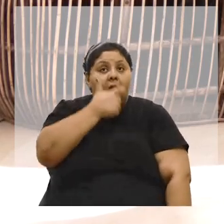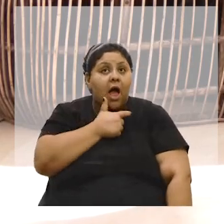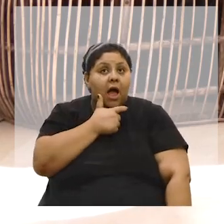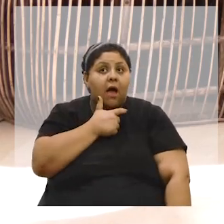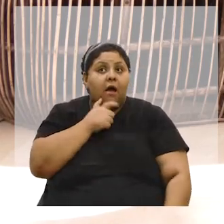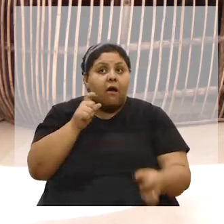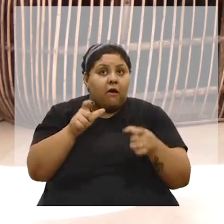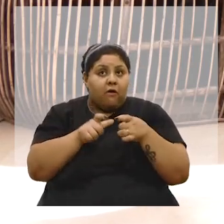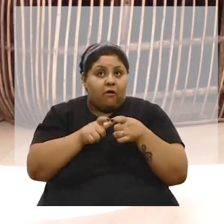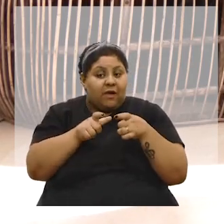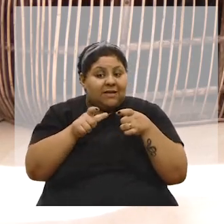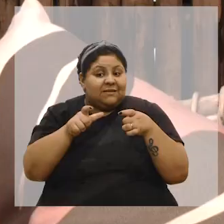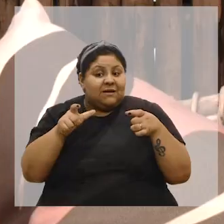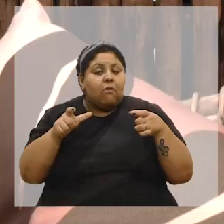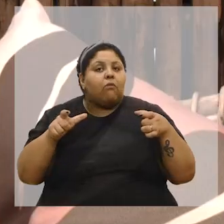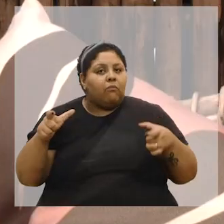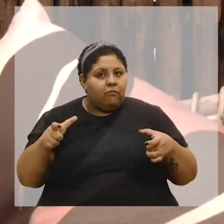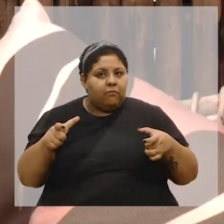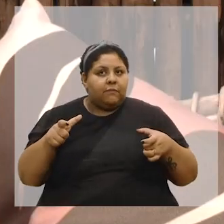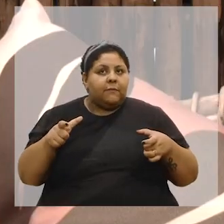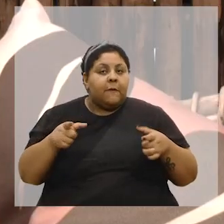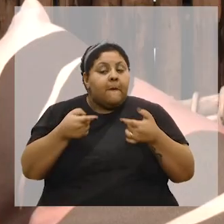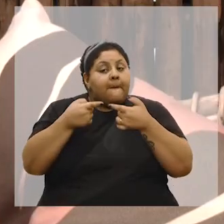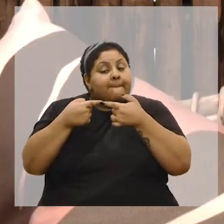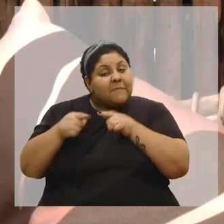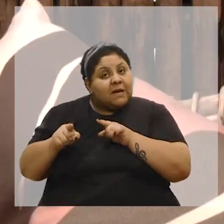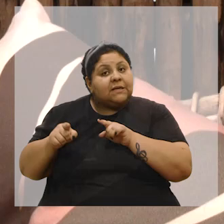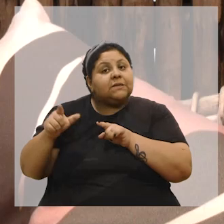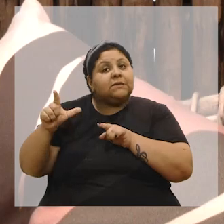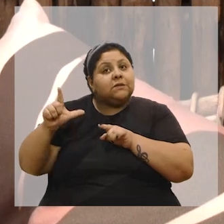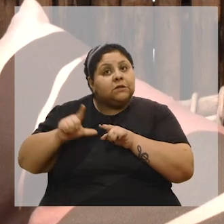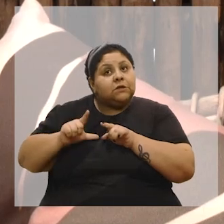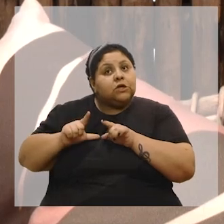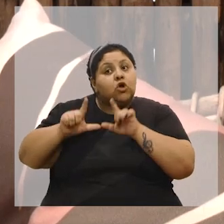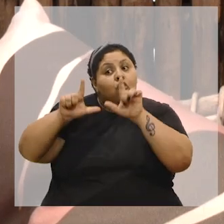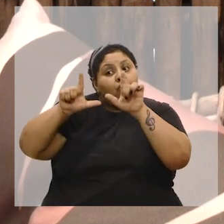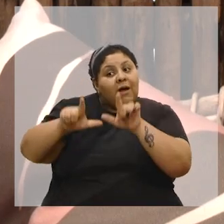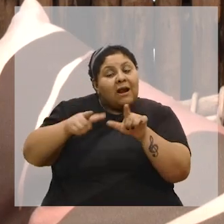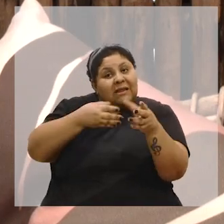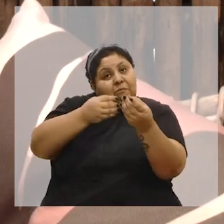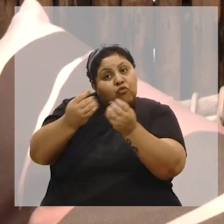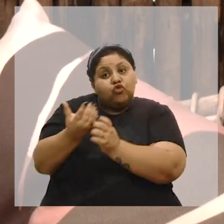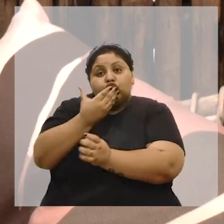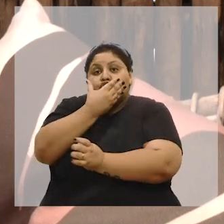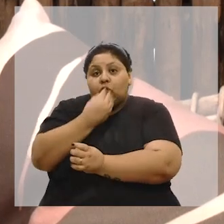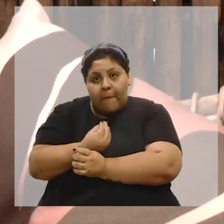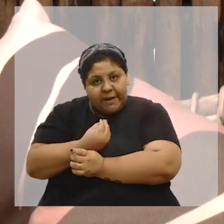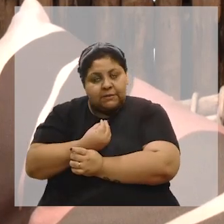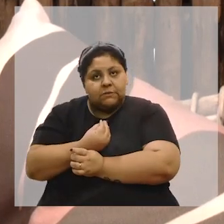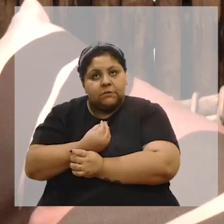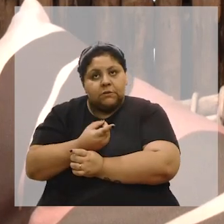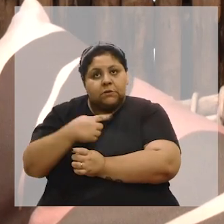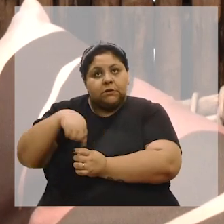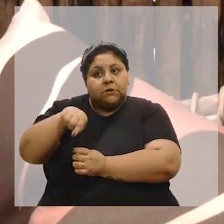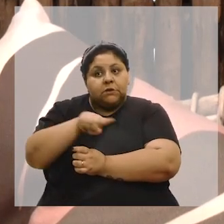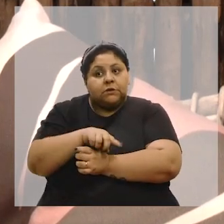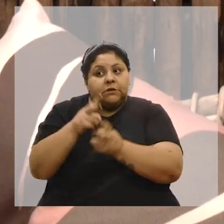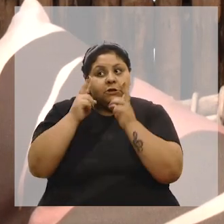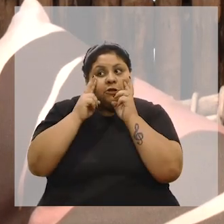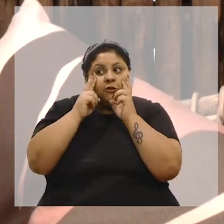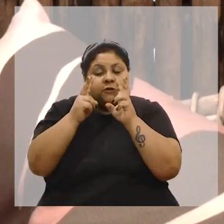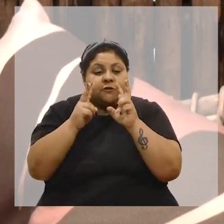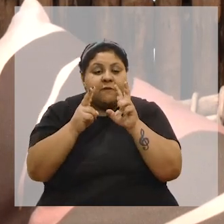Eu acho que cresceu muito. Embora seja ainda um ambiente bem masculino. A gente